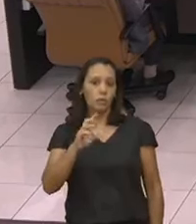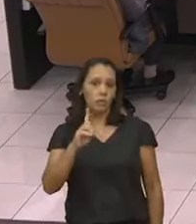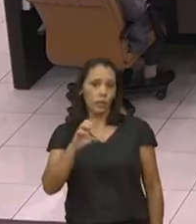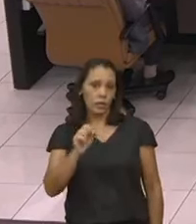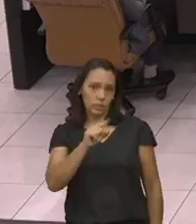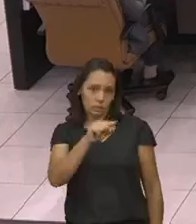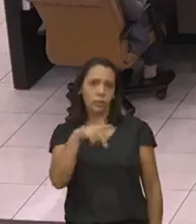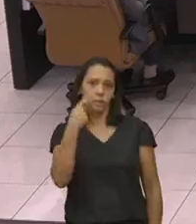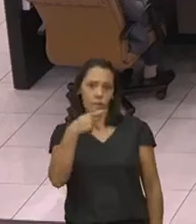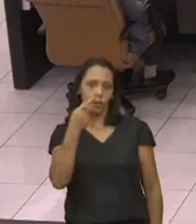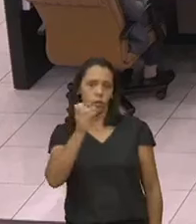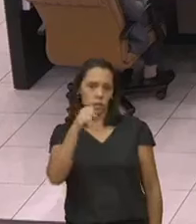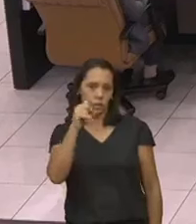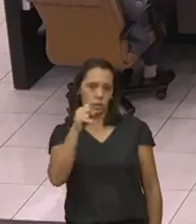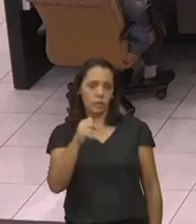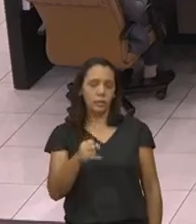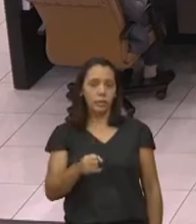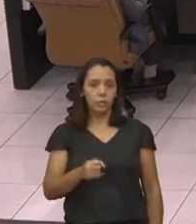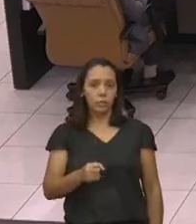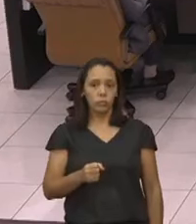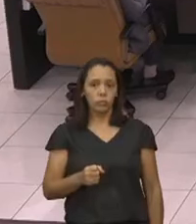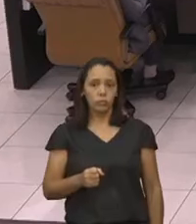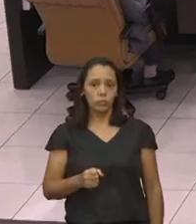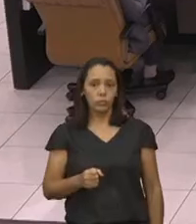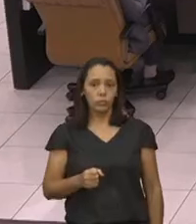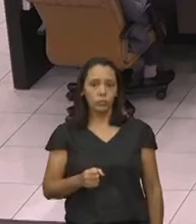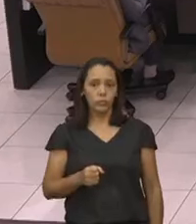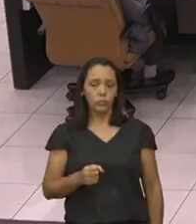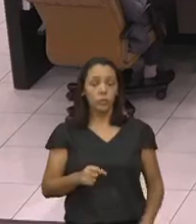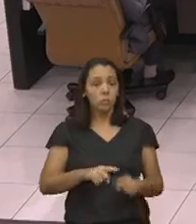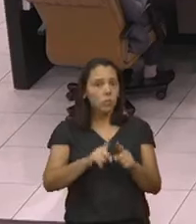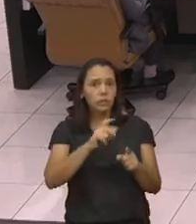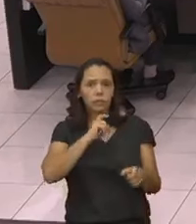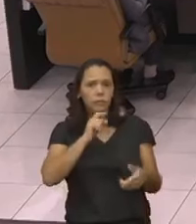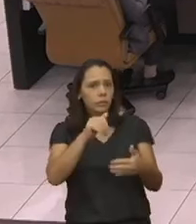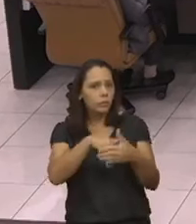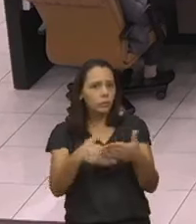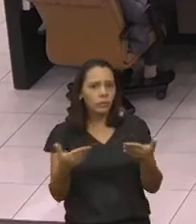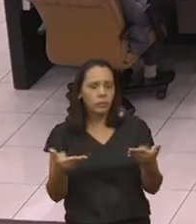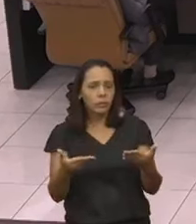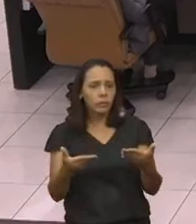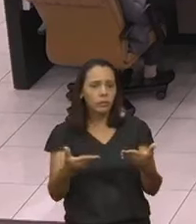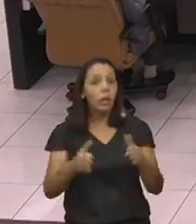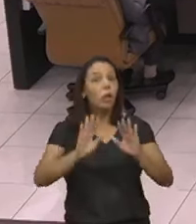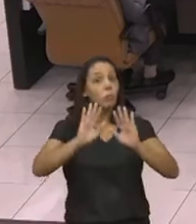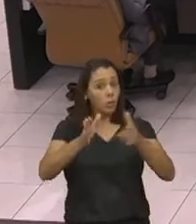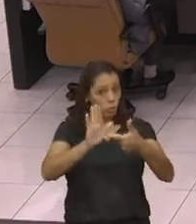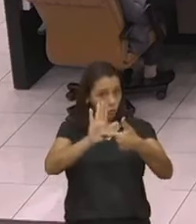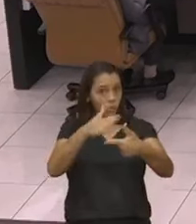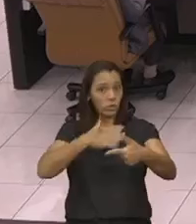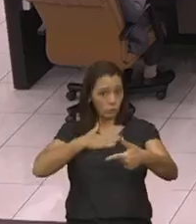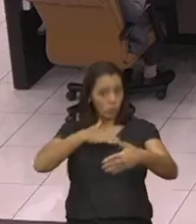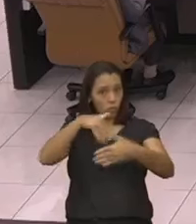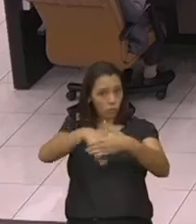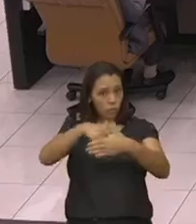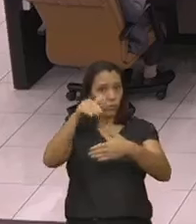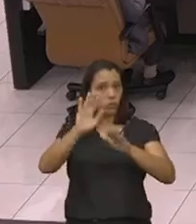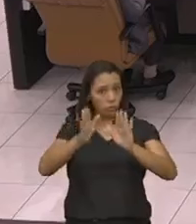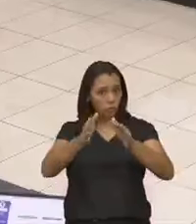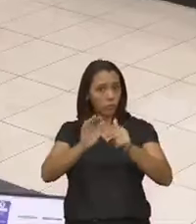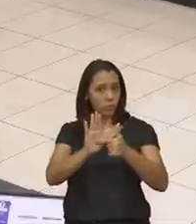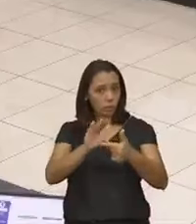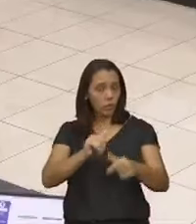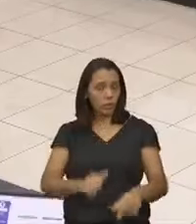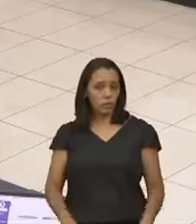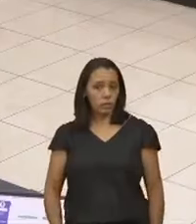Ele falou que é covarde quem vota a favor do Veraneio. Mas ninguém votou ainda. Mas ninguém votou. Mas eu já Senhor presidente, o senhor tem que manter o decoro.